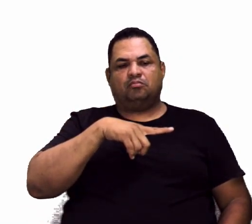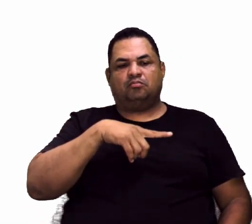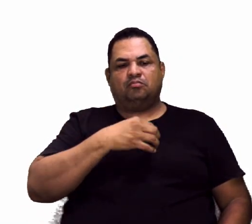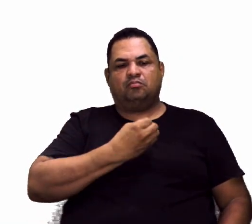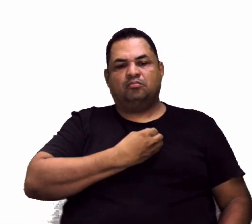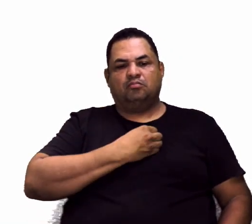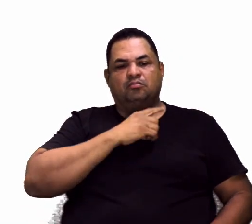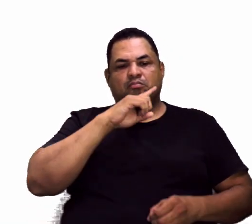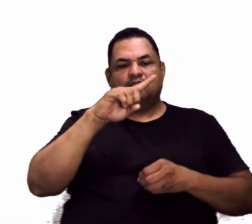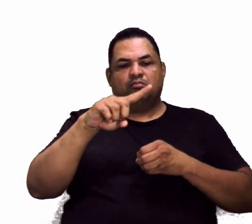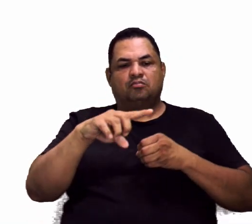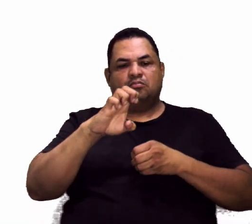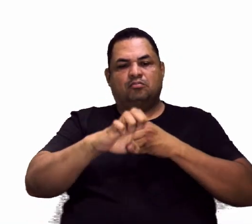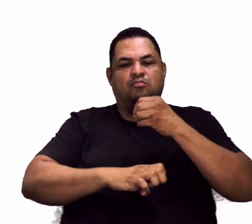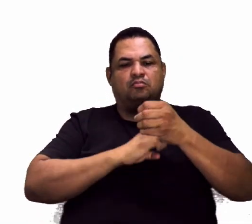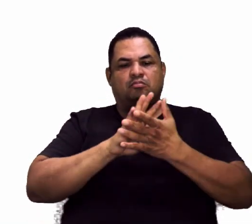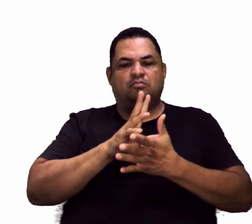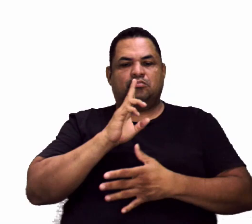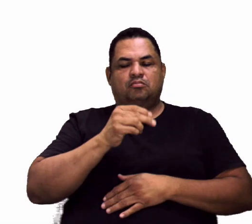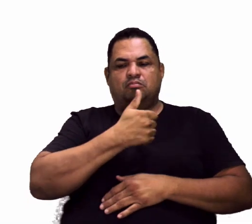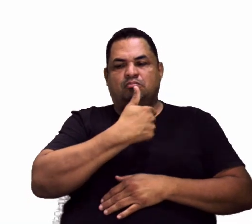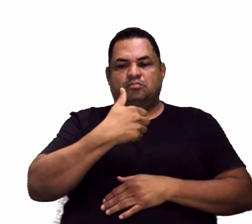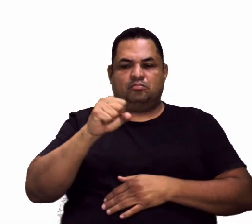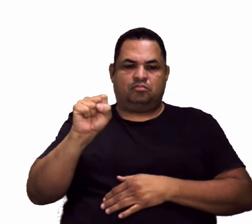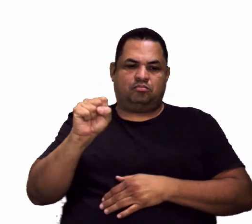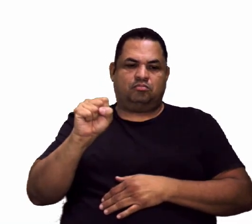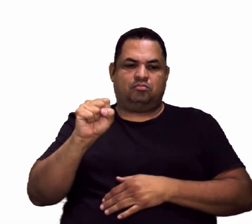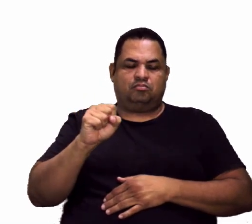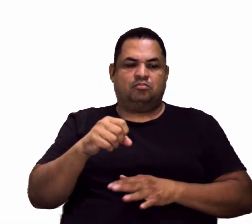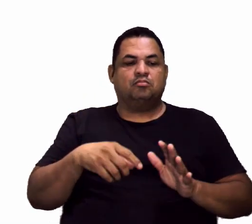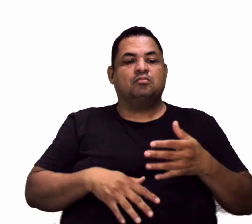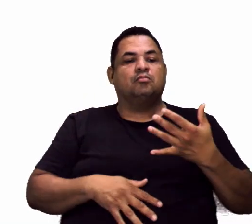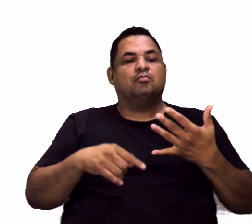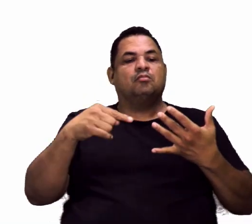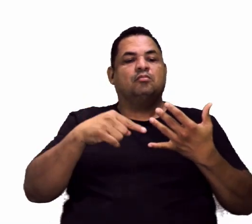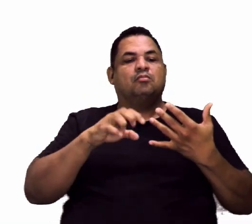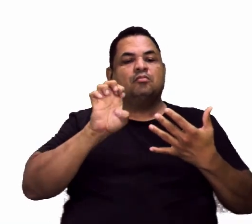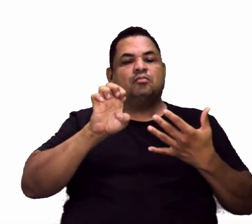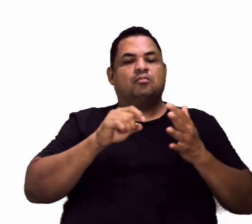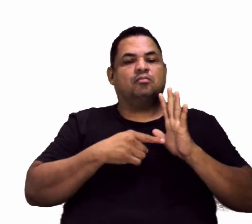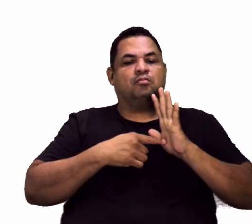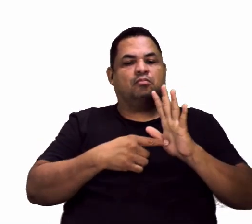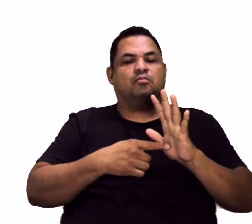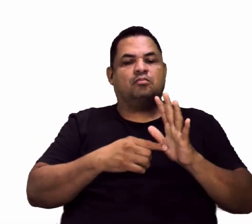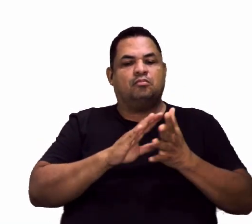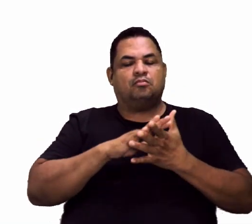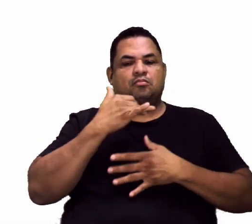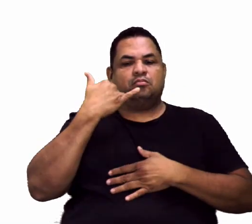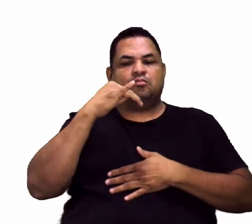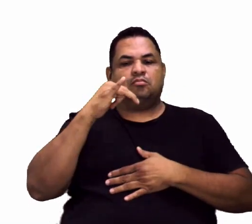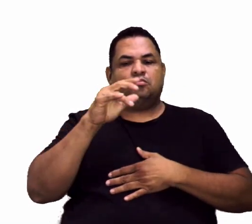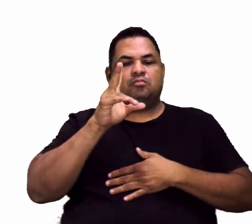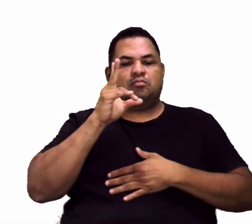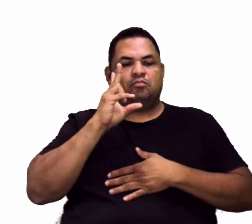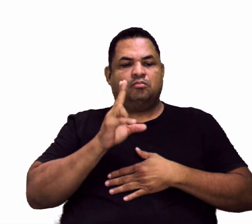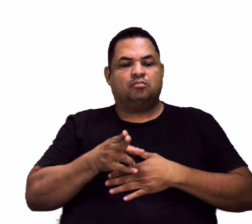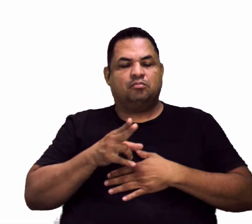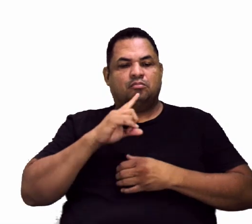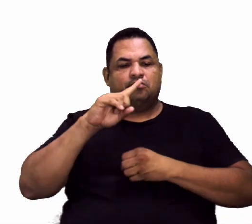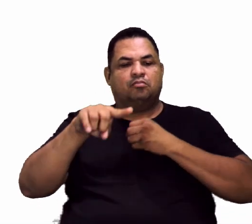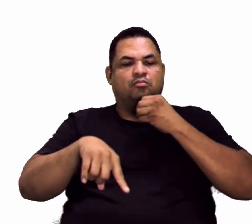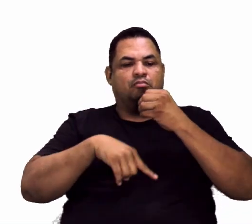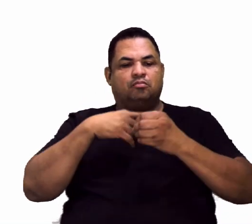D, tem número de elétrons igual a 18. Ou letra E, apresenta configuração eletrônica